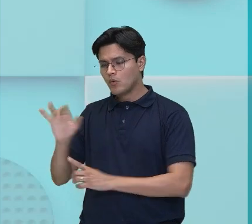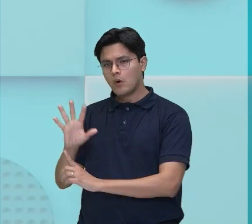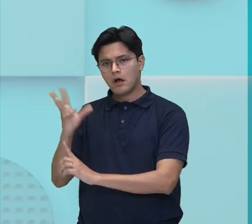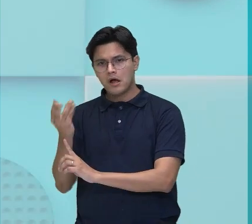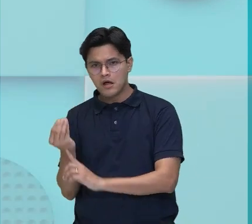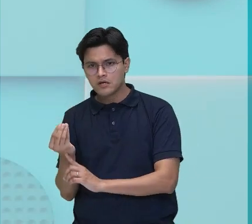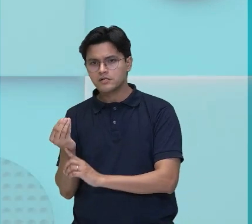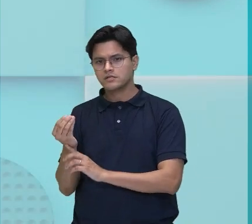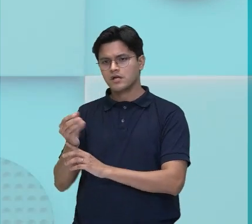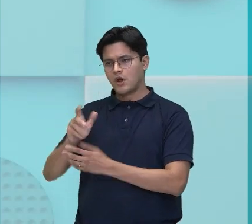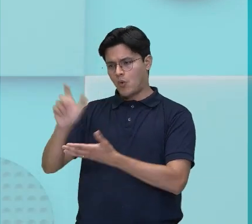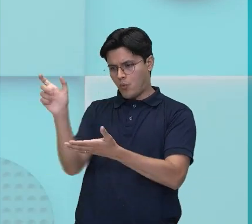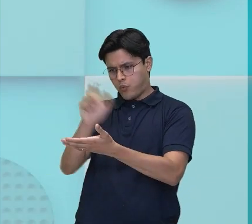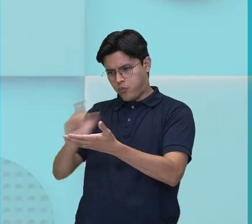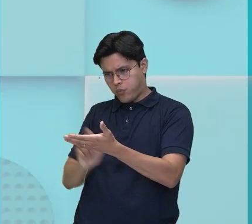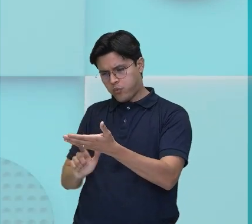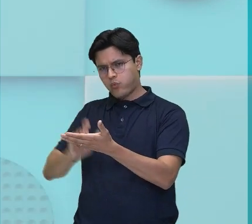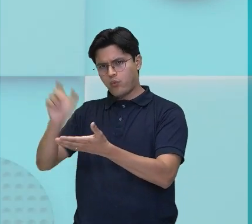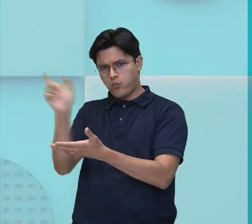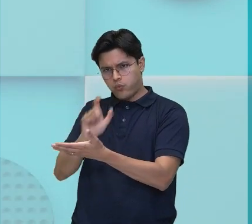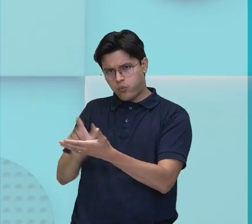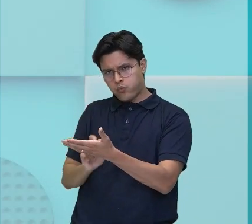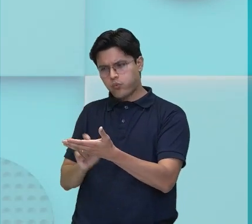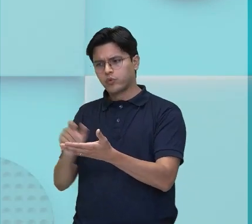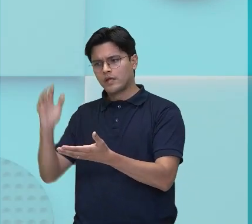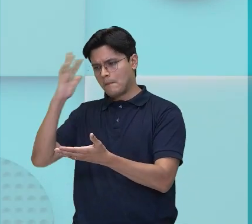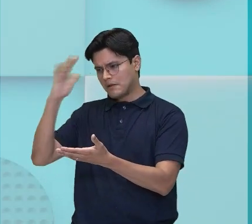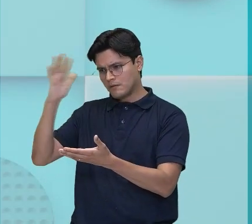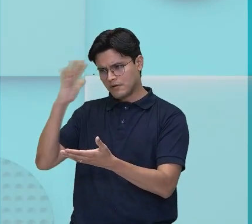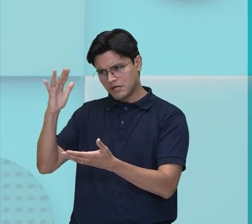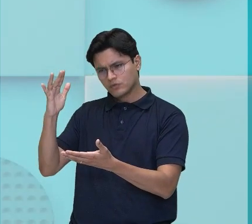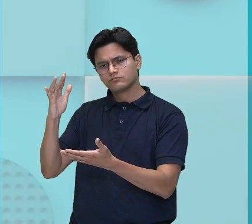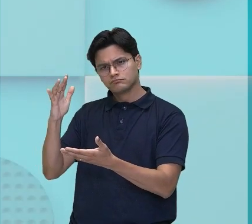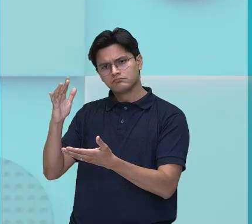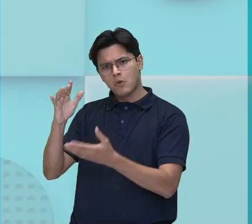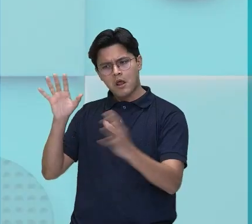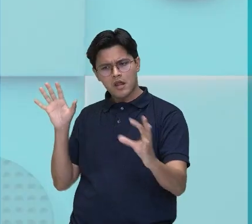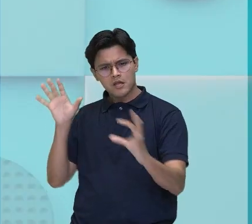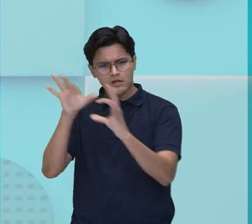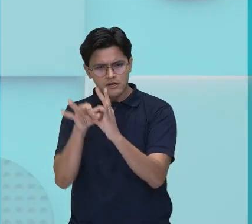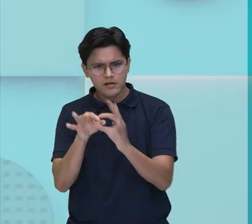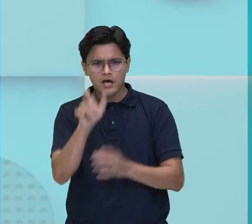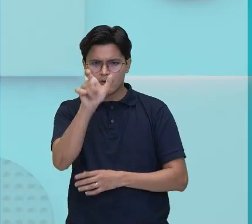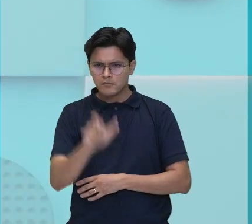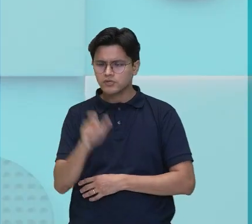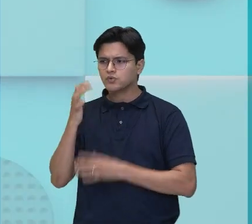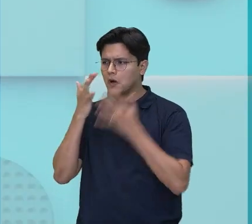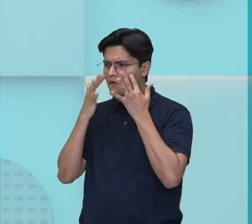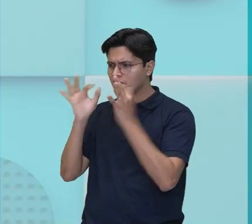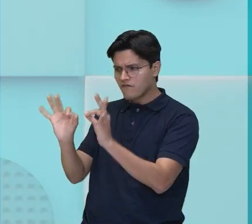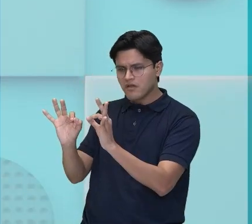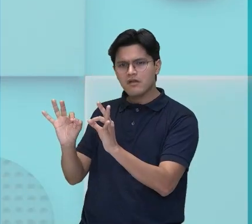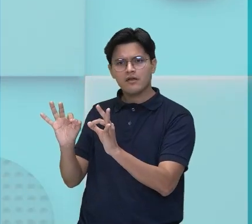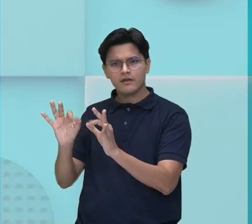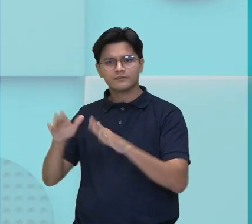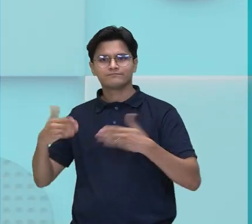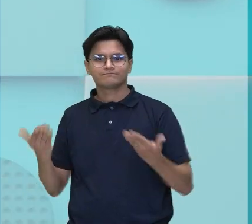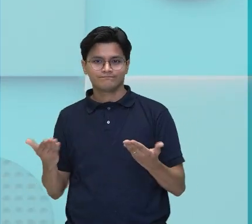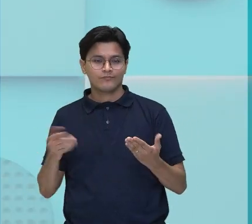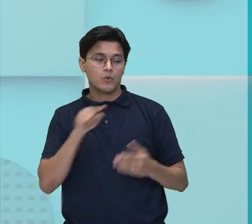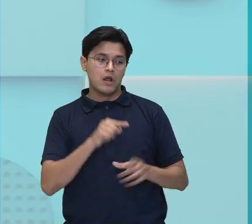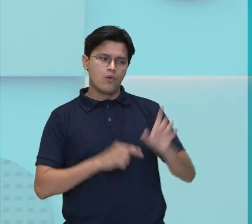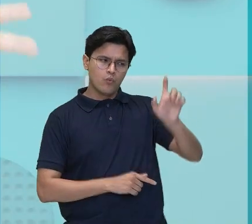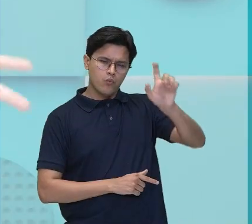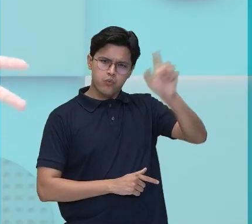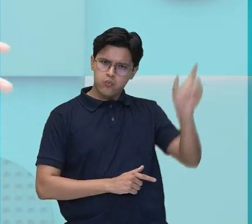nossa interpretação está alinhada? Ele conseguiu passar exatamente o que ele estava querendo comunicar? Ao contrário da pichação, né? Então